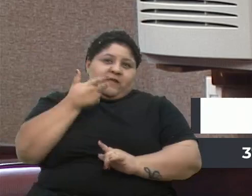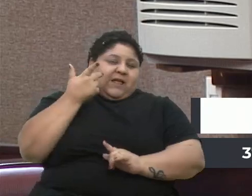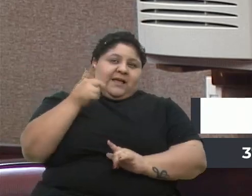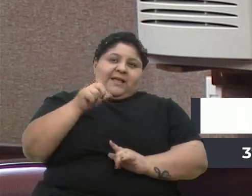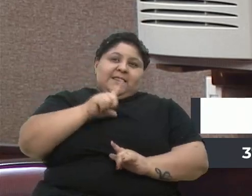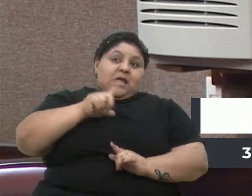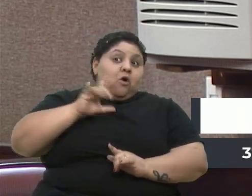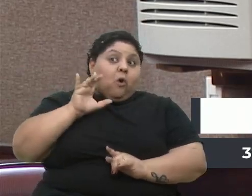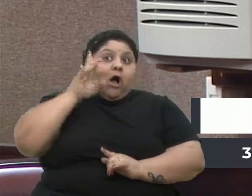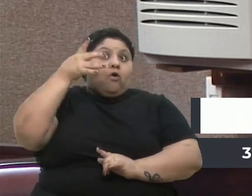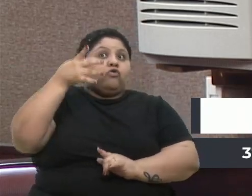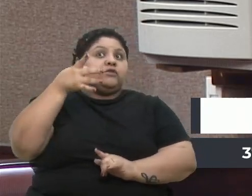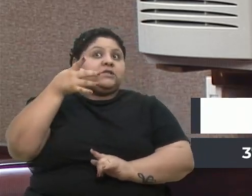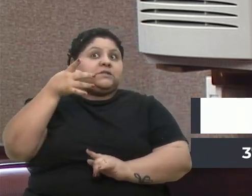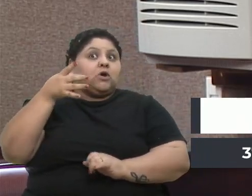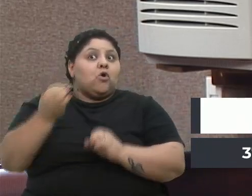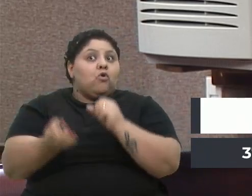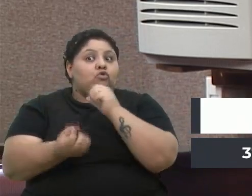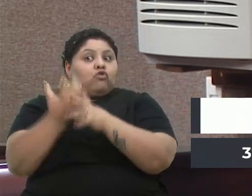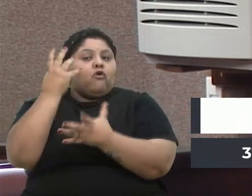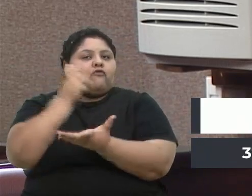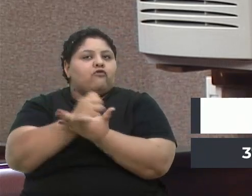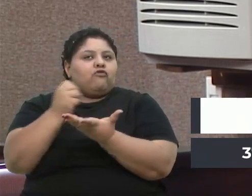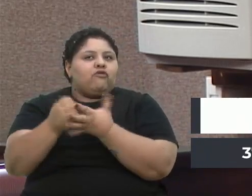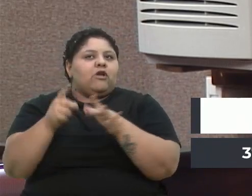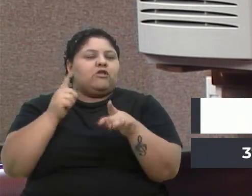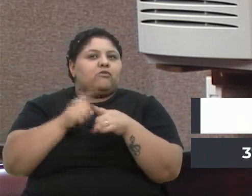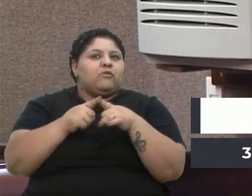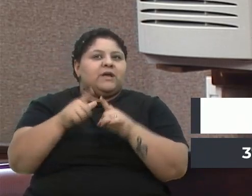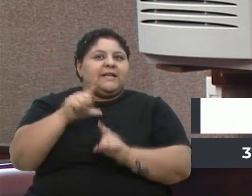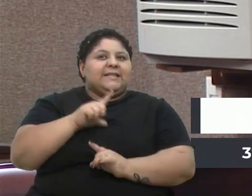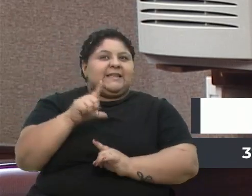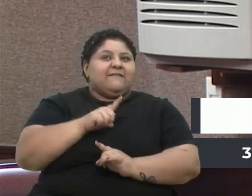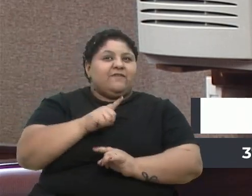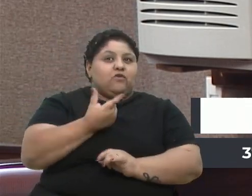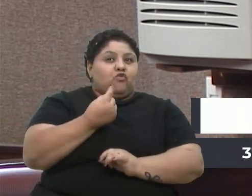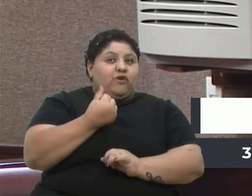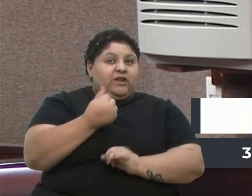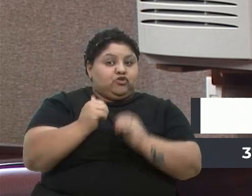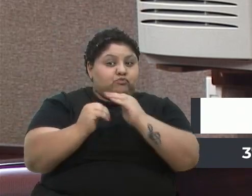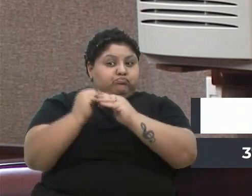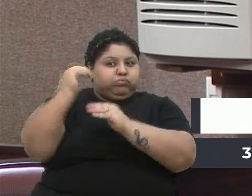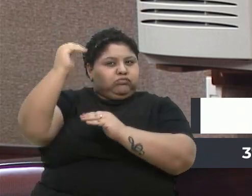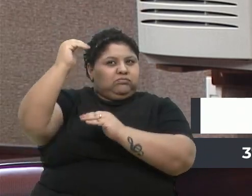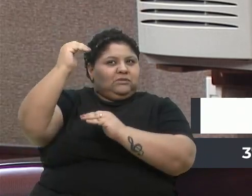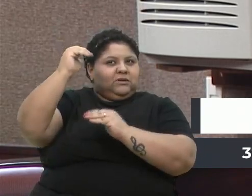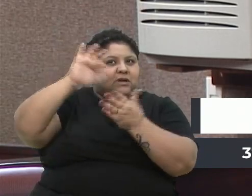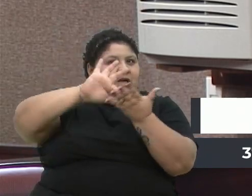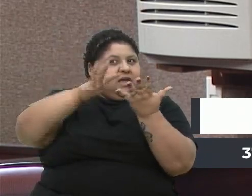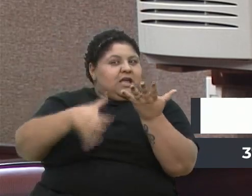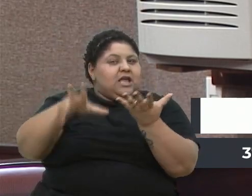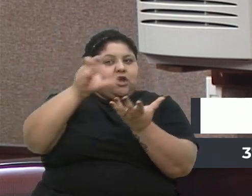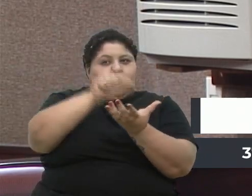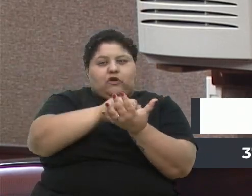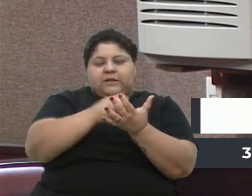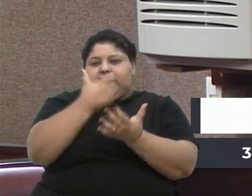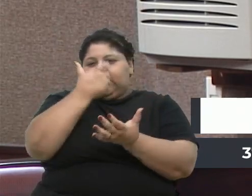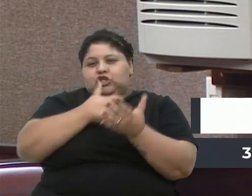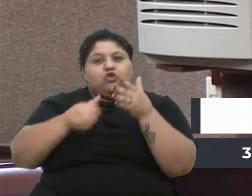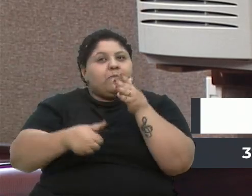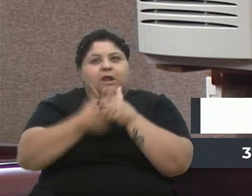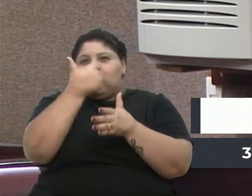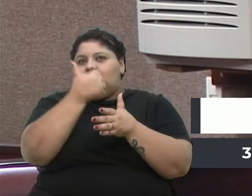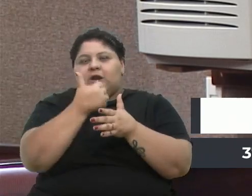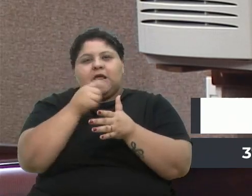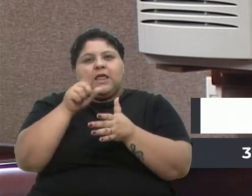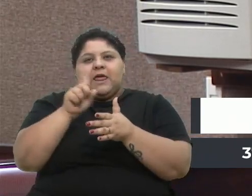solicitou um reajuste muito alto que, né, a Codeca, num primeiro momento, entendeu em não se renovar. Era justamente em torno de